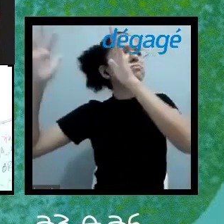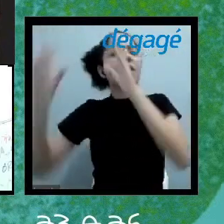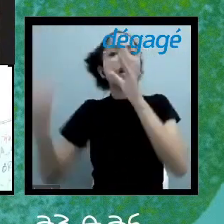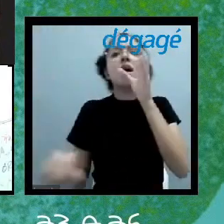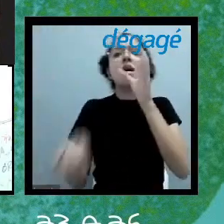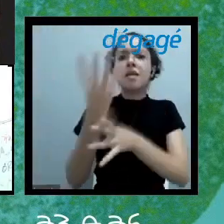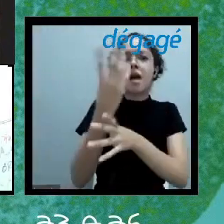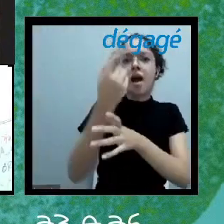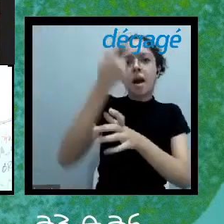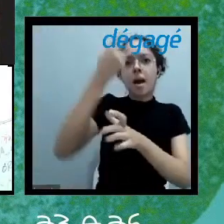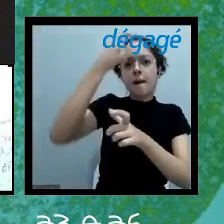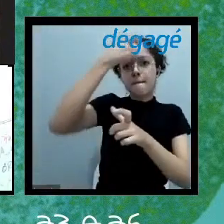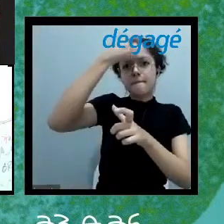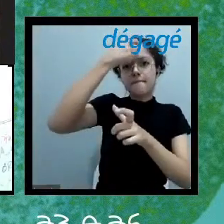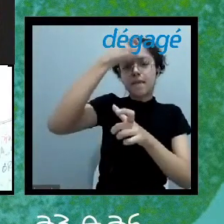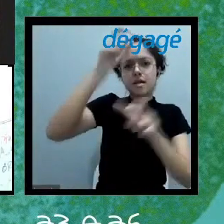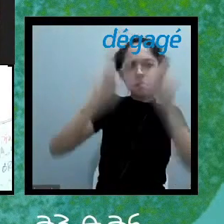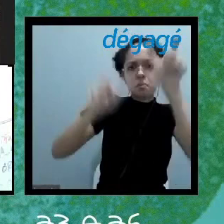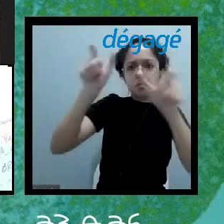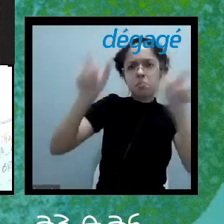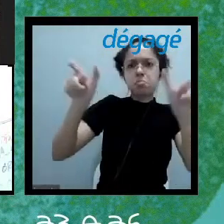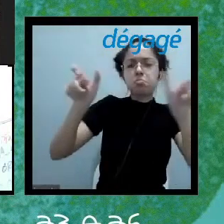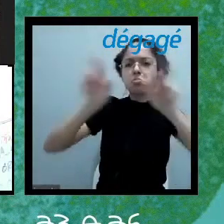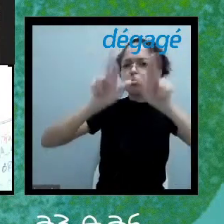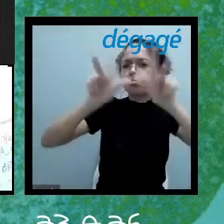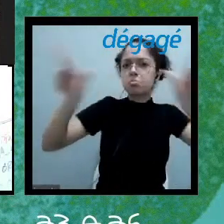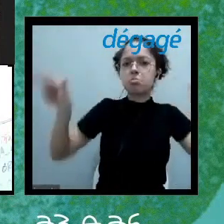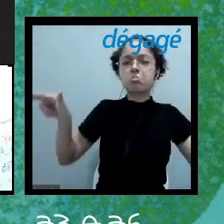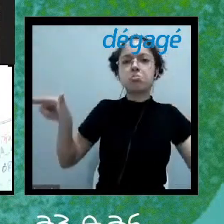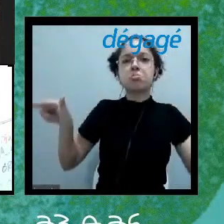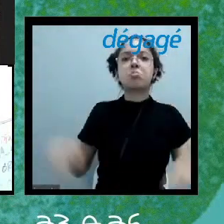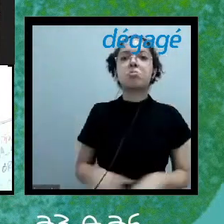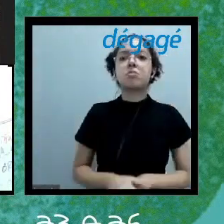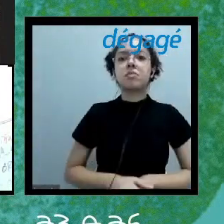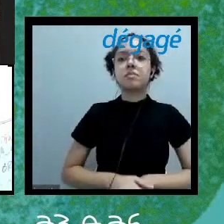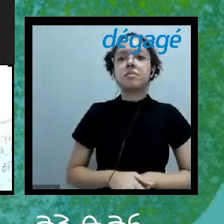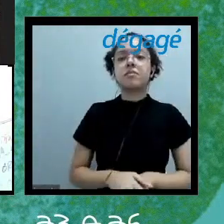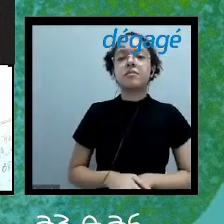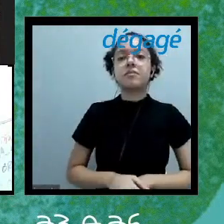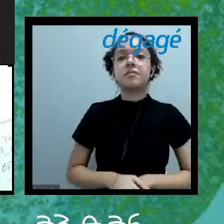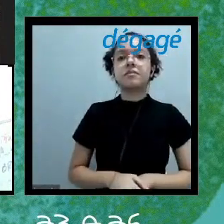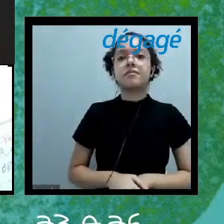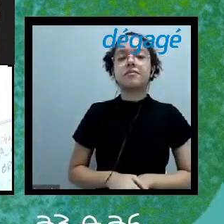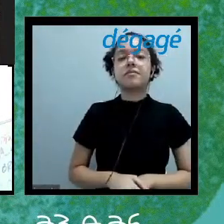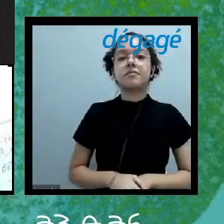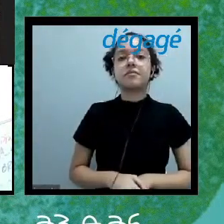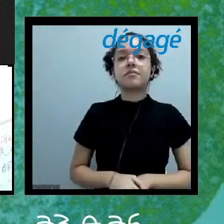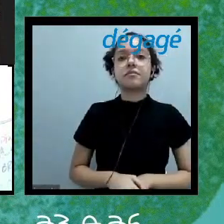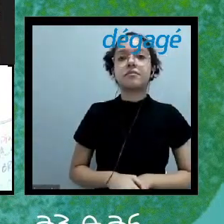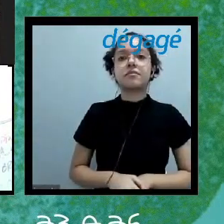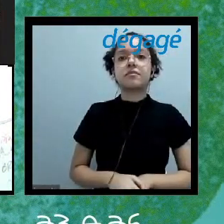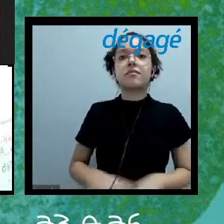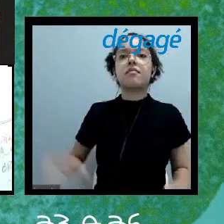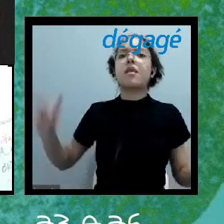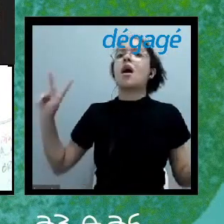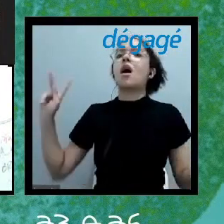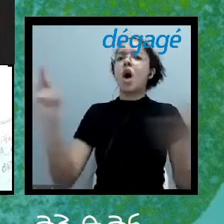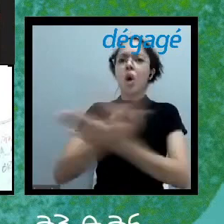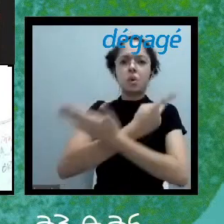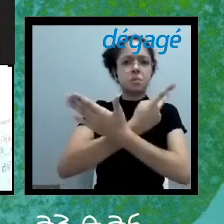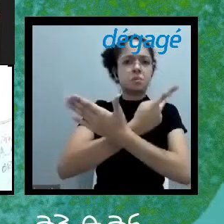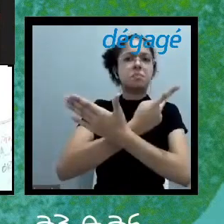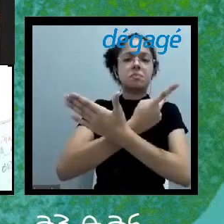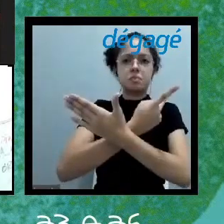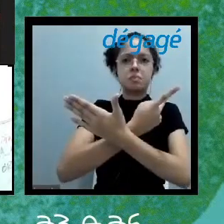pensamentos vários, uma afetação em fratura exposta. um acontecimento no